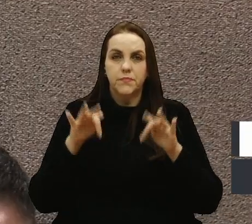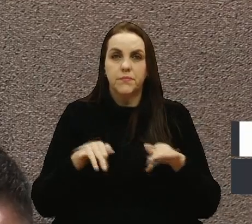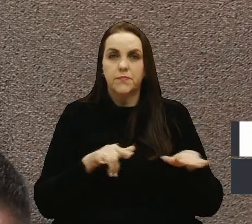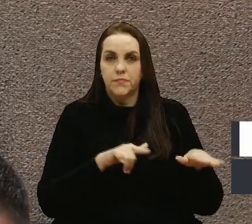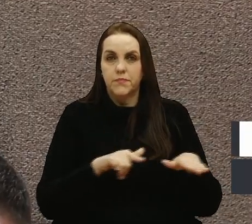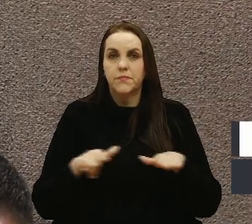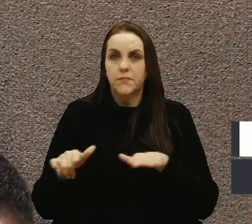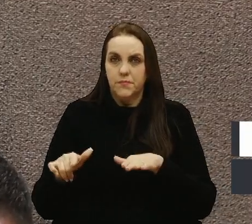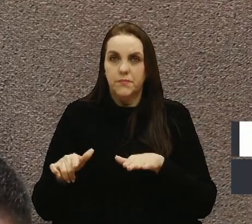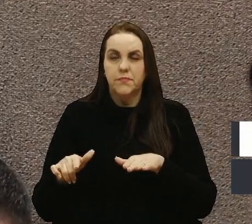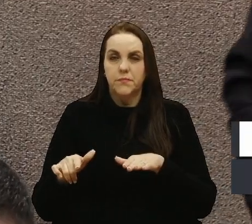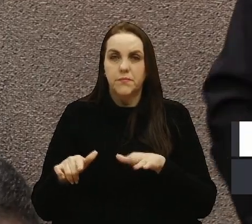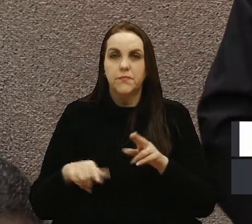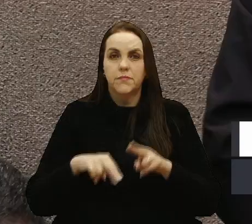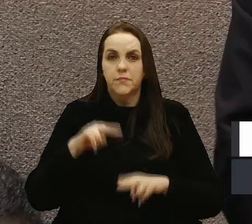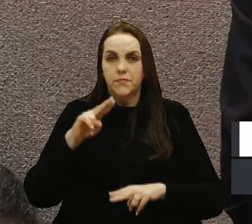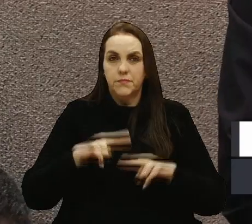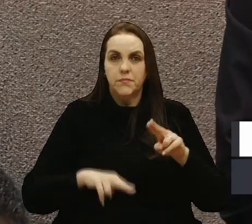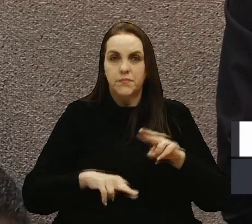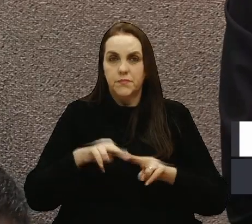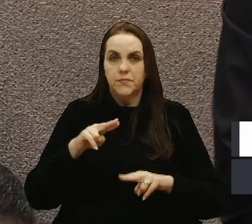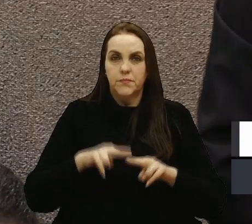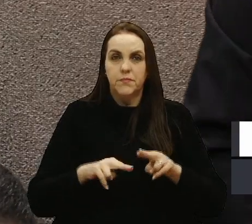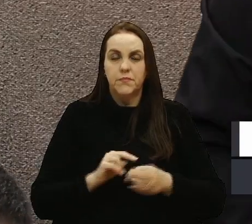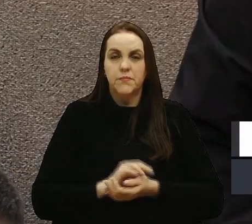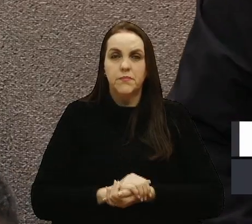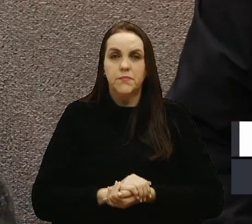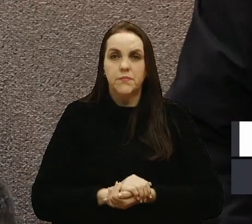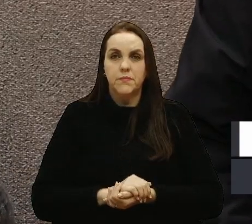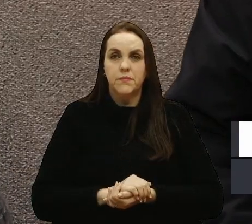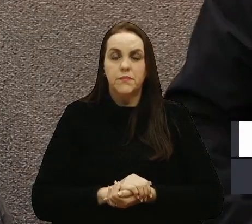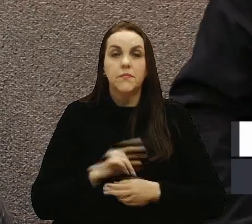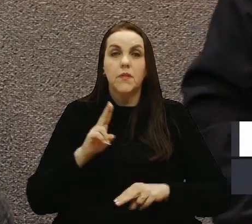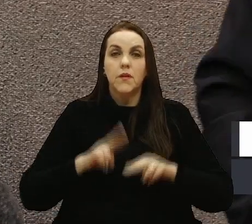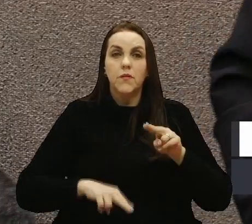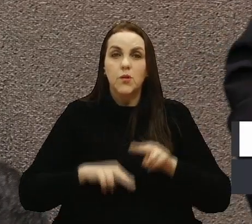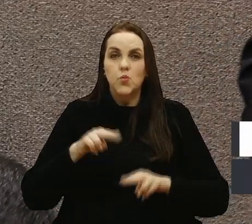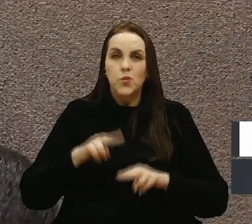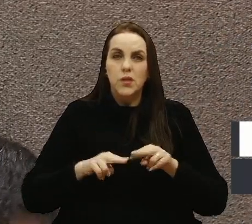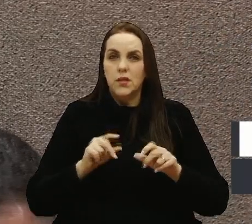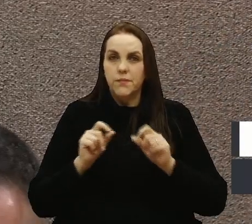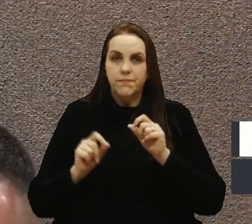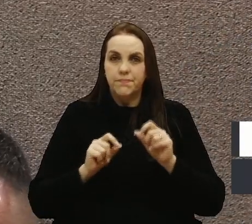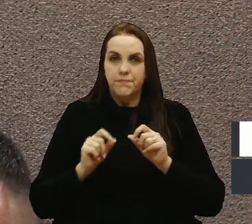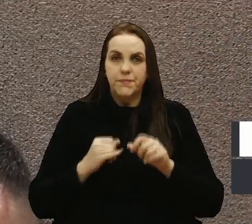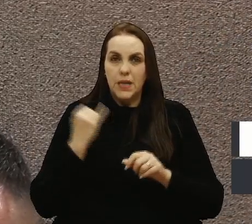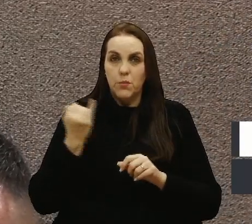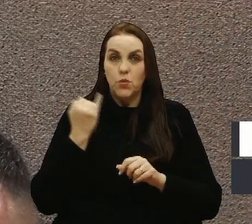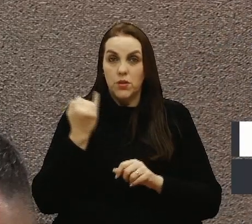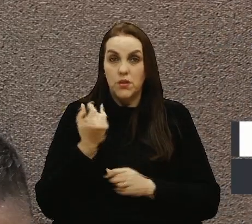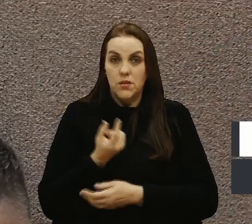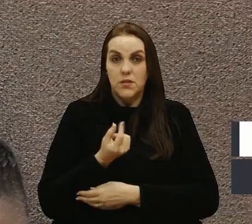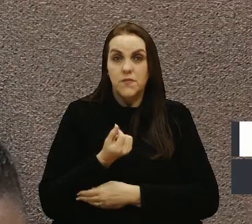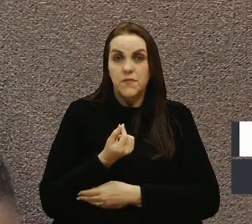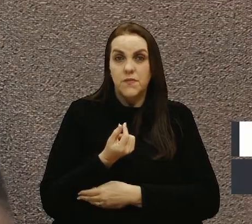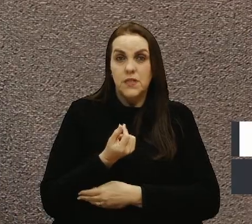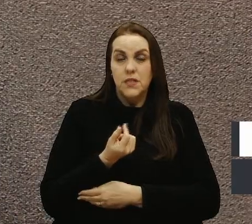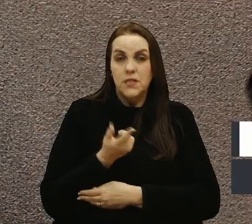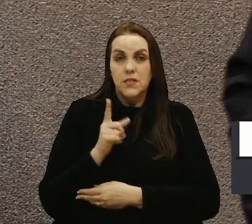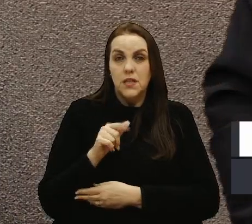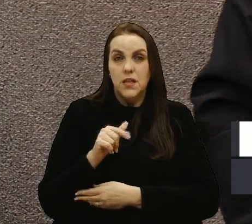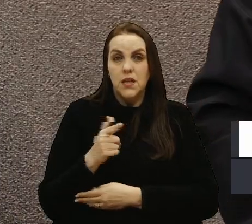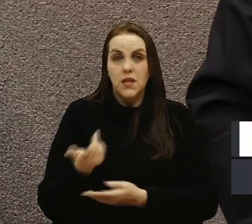semana a festa junina. A festa junina ela tem a importância financeira, sim, tem a importância